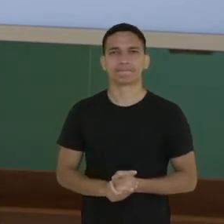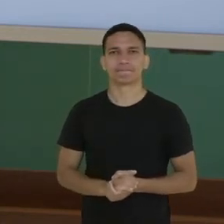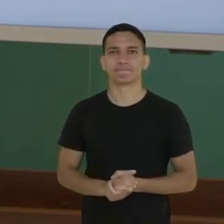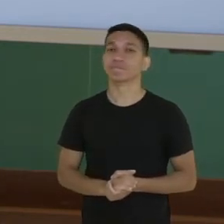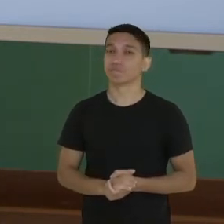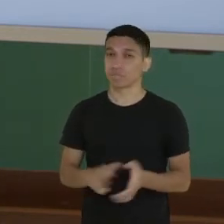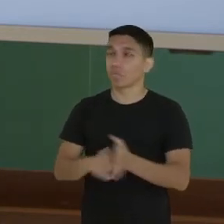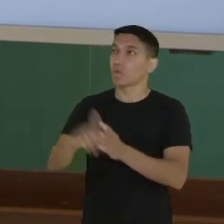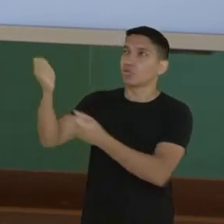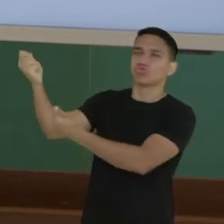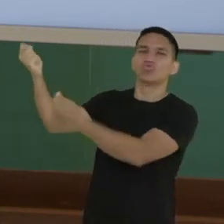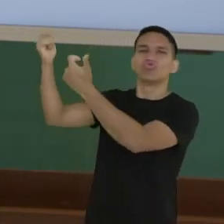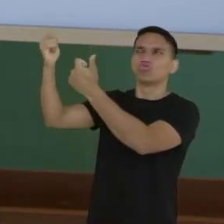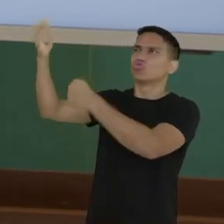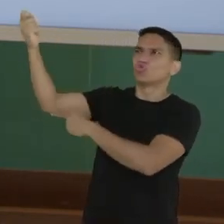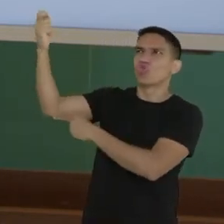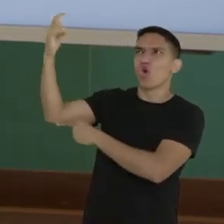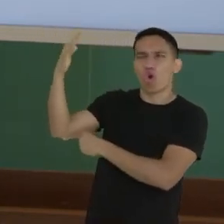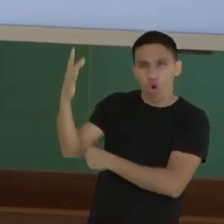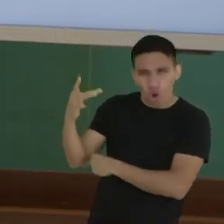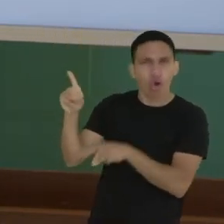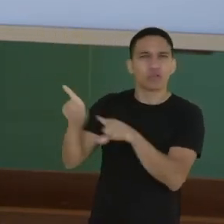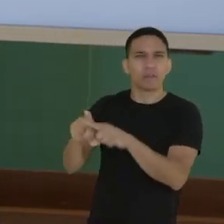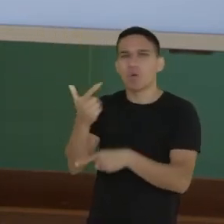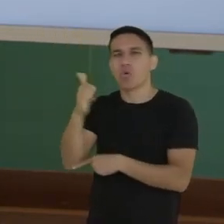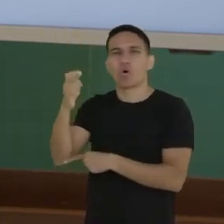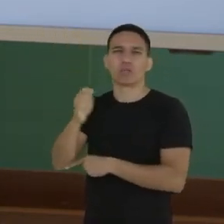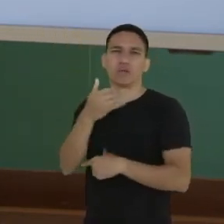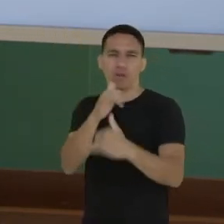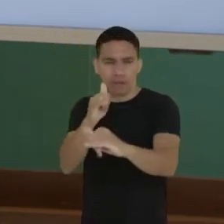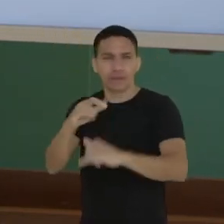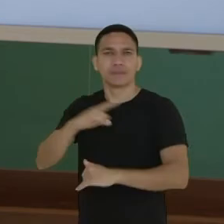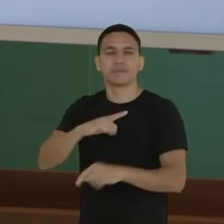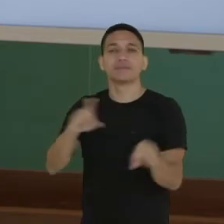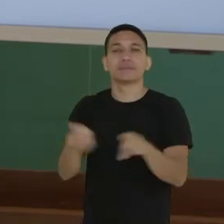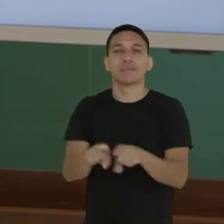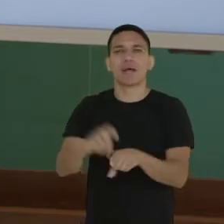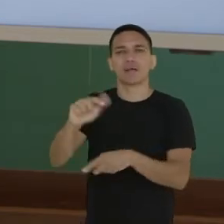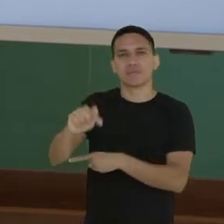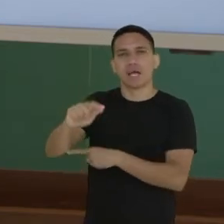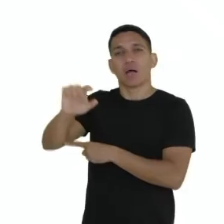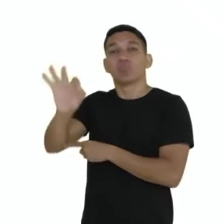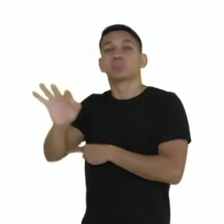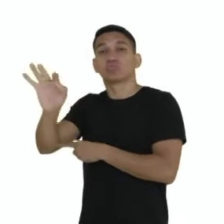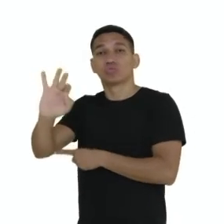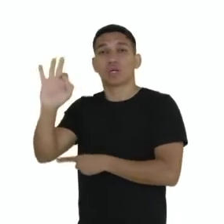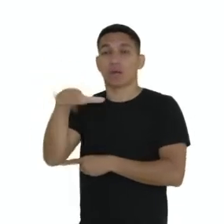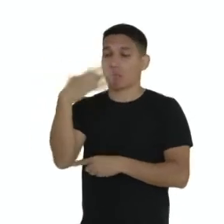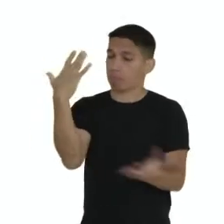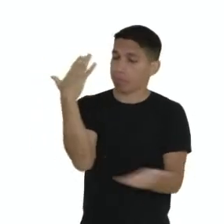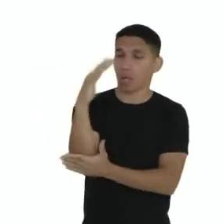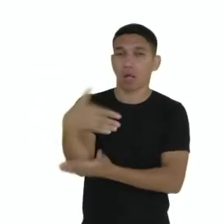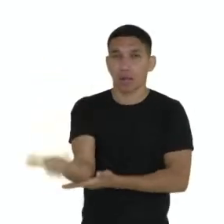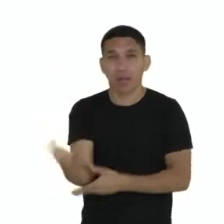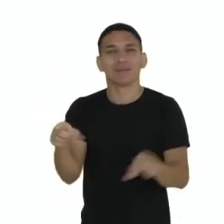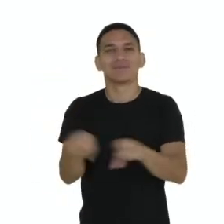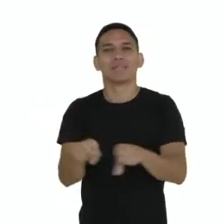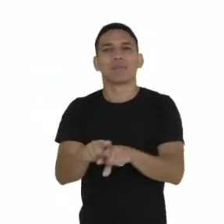a solar, né, outra forma de energia. Nós temos aí 7% de lenha e carvão vegetal